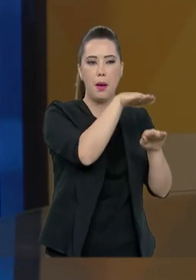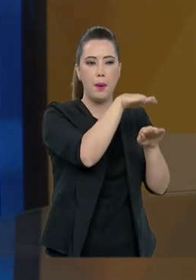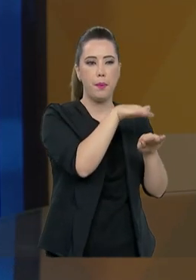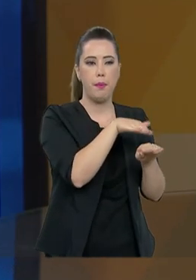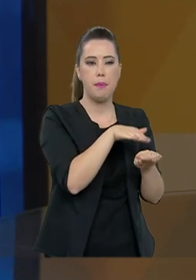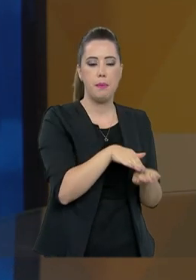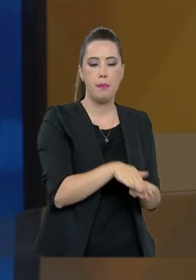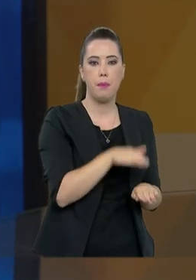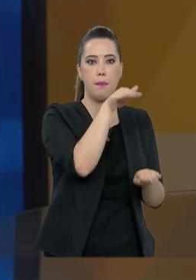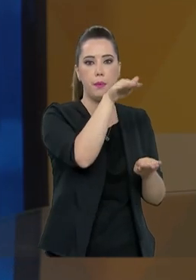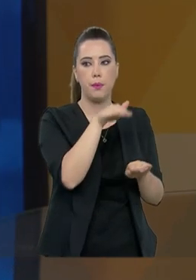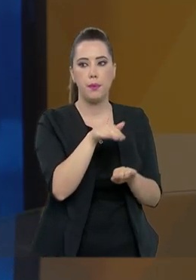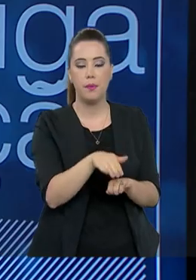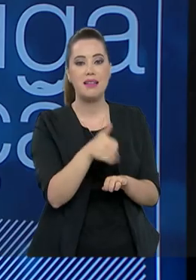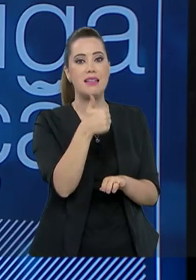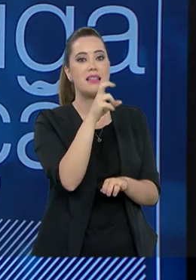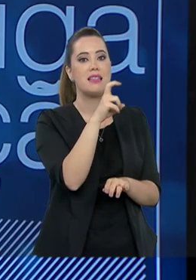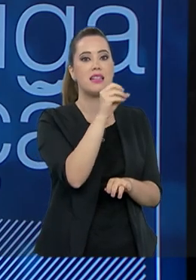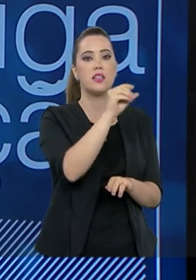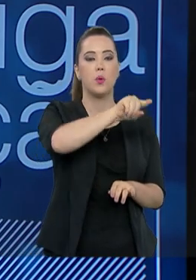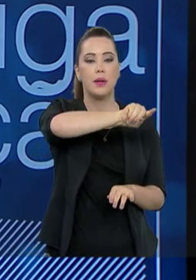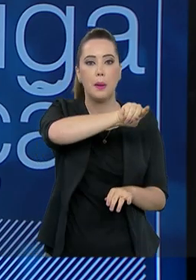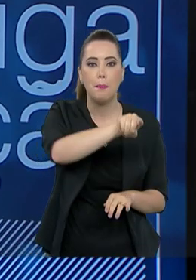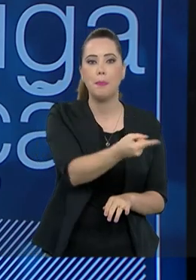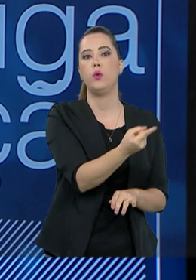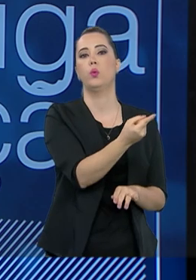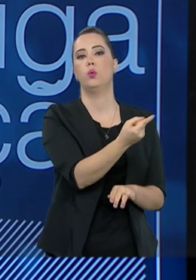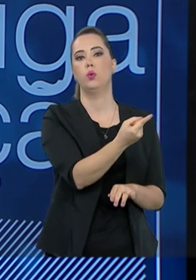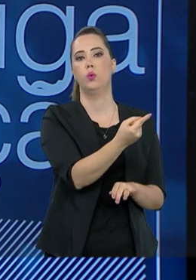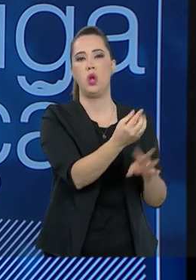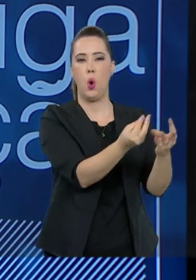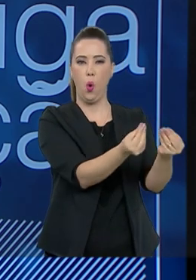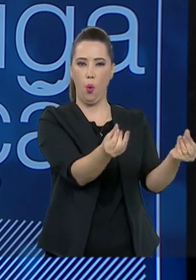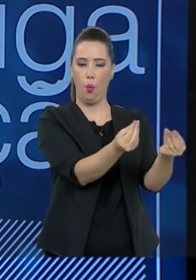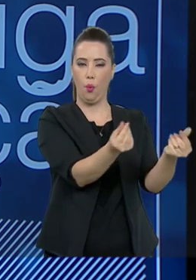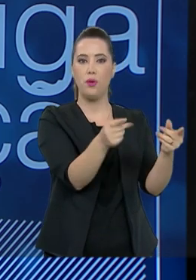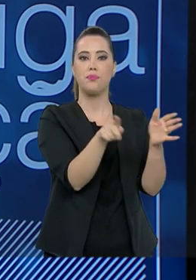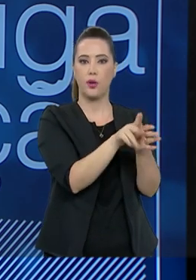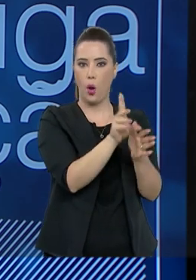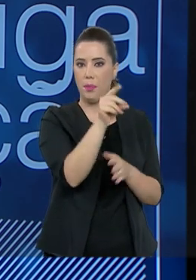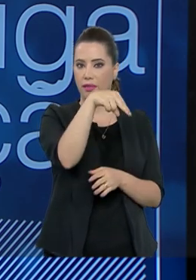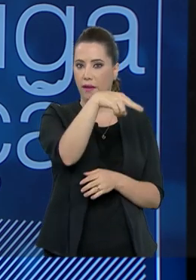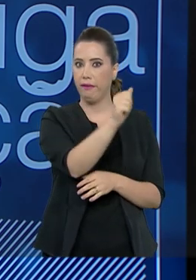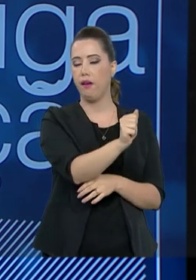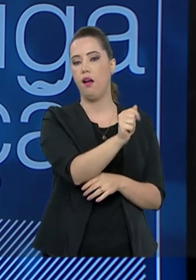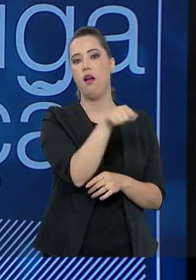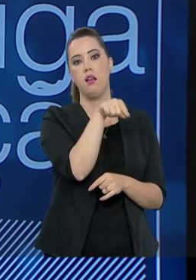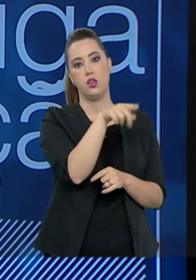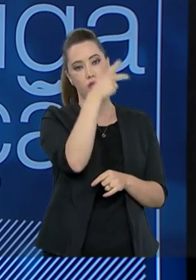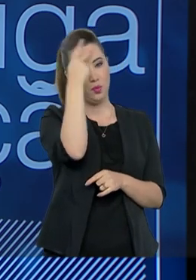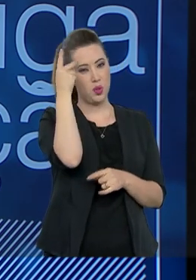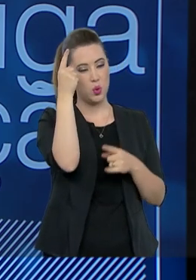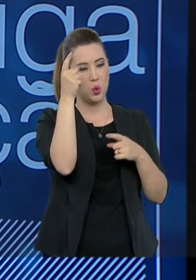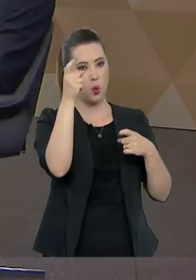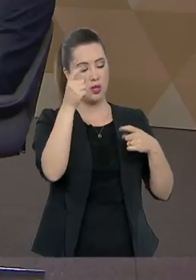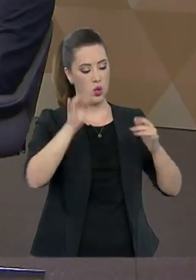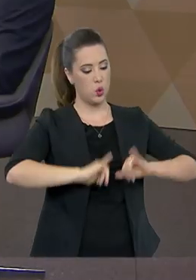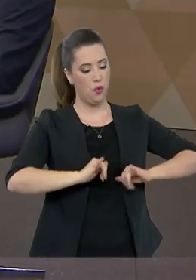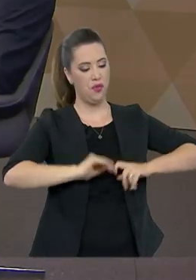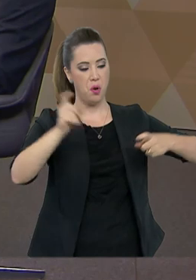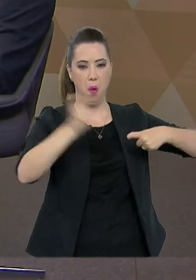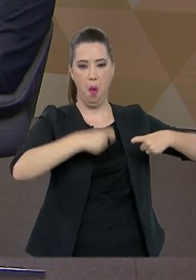mil vestígios de vítimas de agressão sexual. São muitos vestígios que estão parados, guardados,